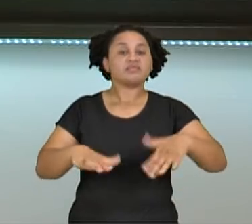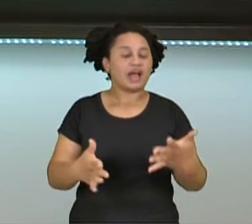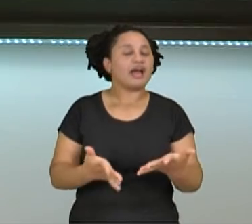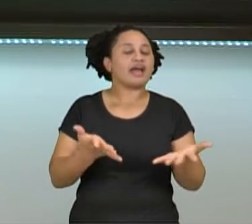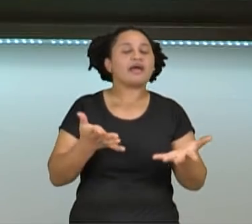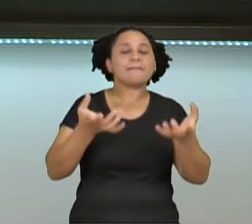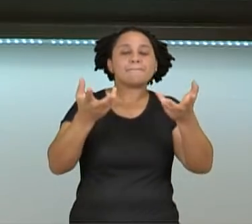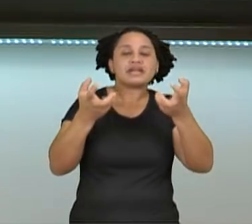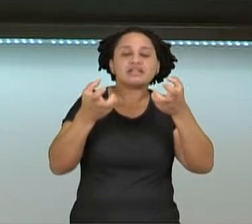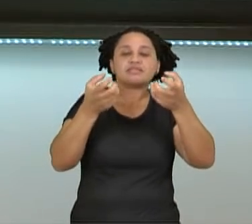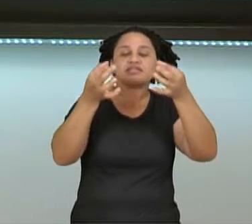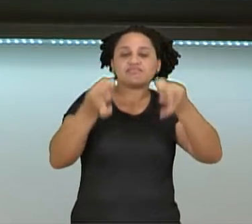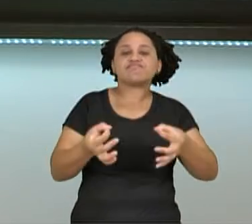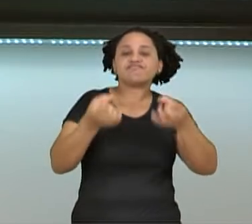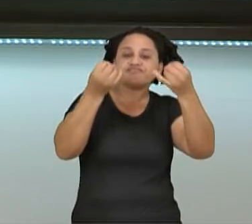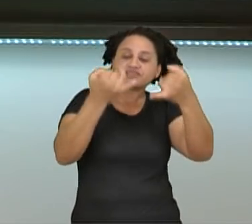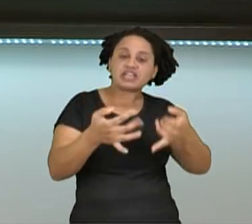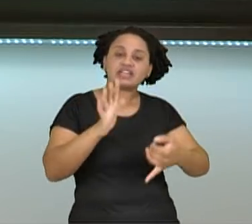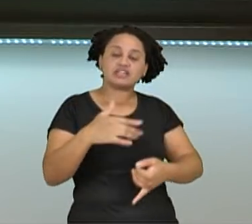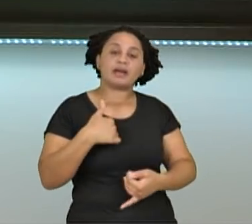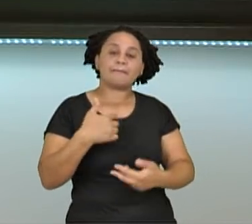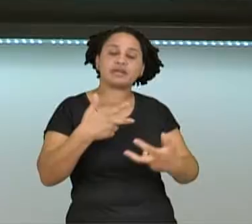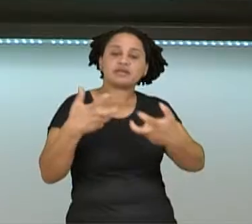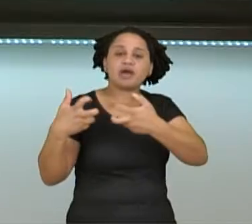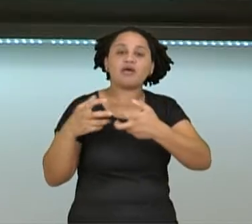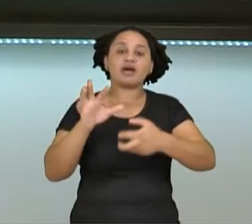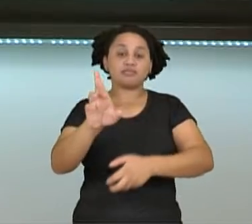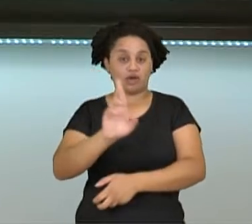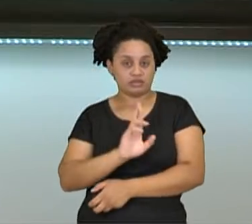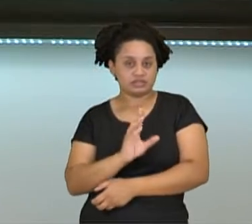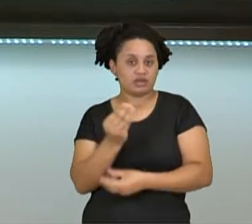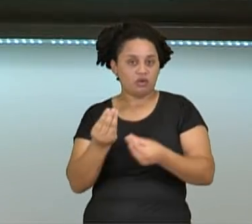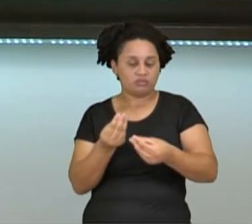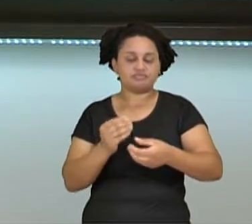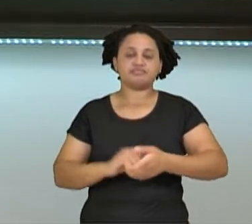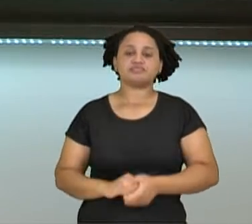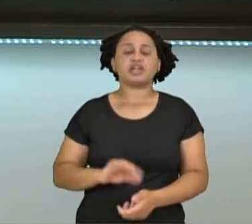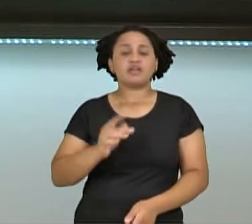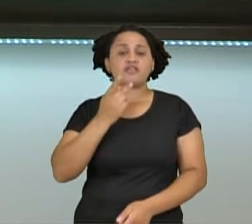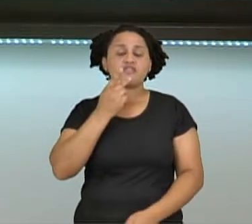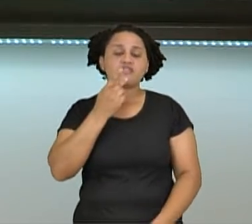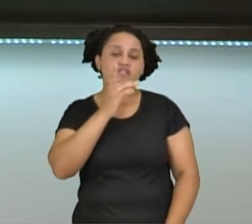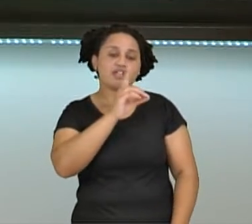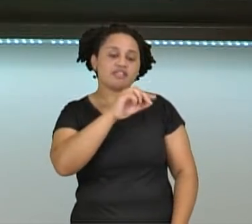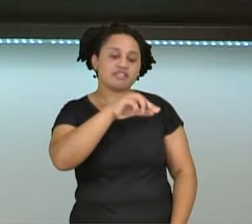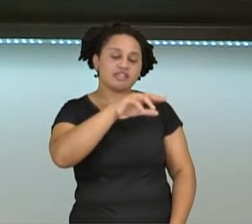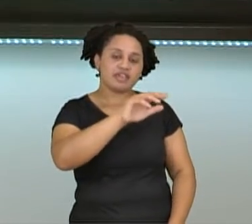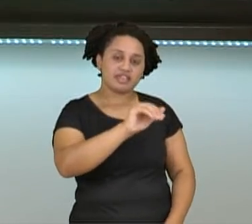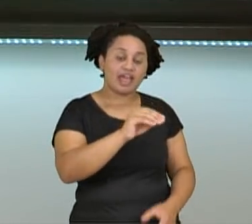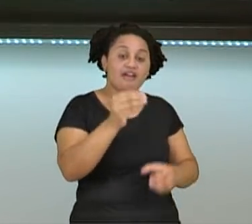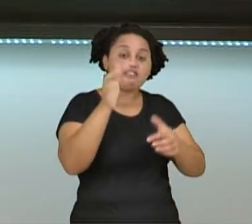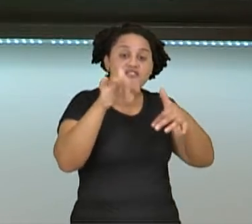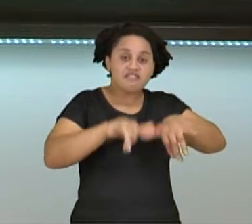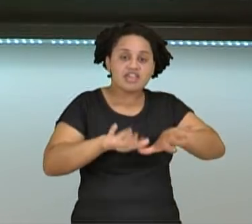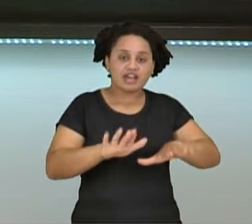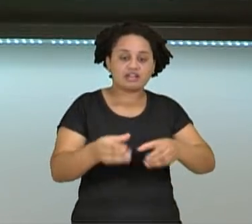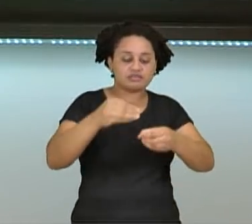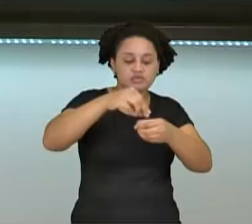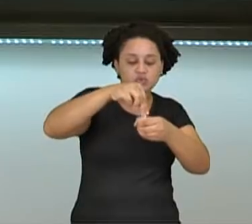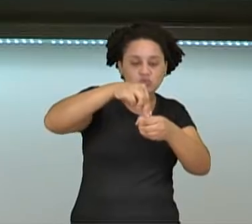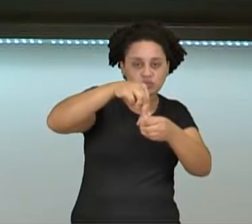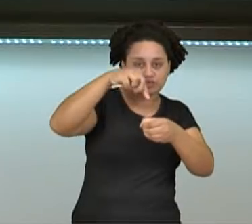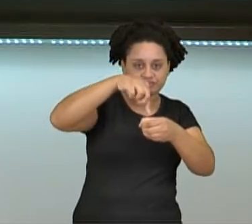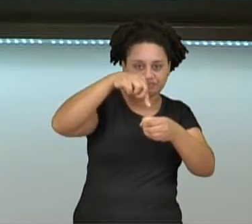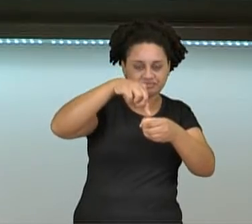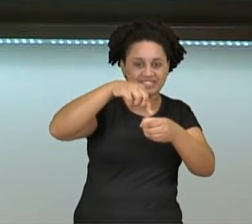estava esperto na explicação, já pegou a resposta durante a explicação mesmo, né? Então eu falei para vocês que o DNA ele não pode sair de dentro do núcleo. Se ele